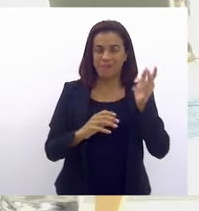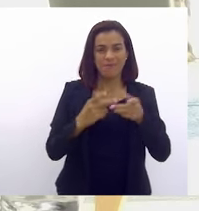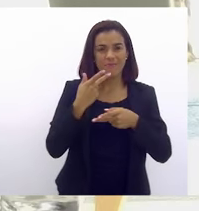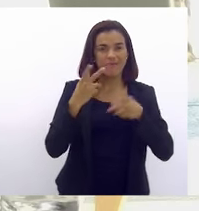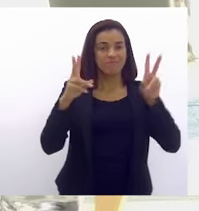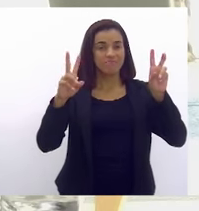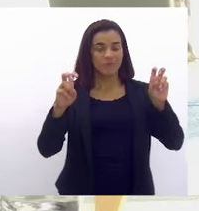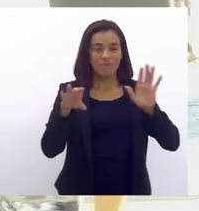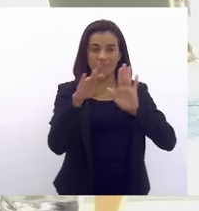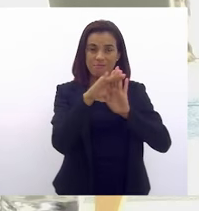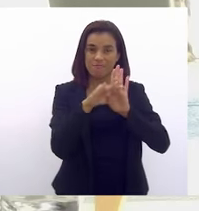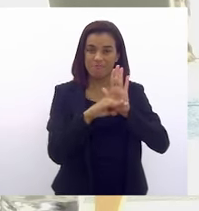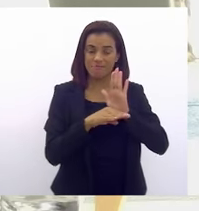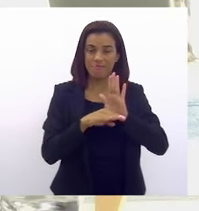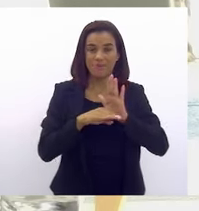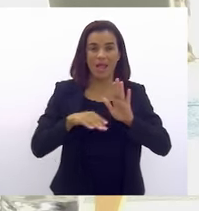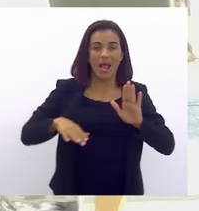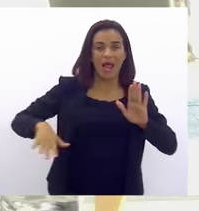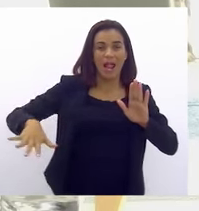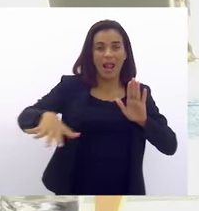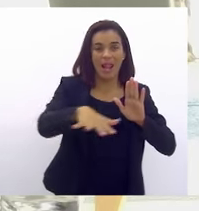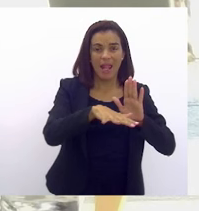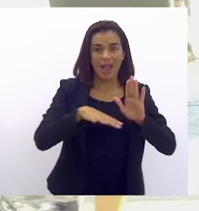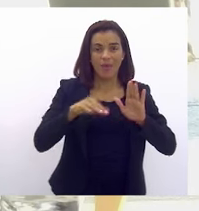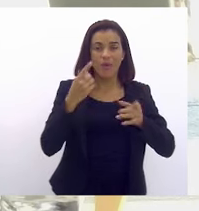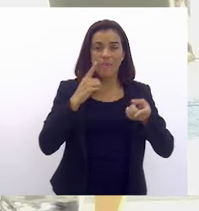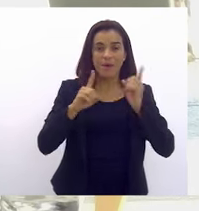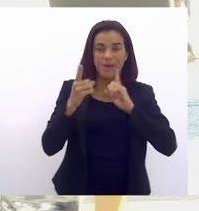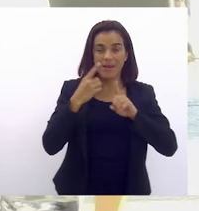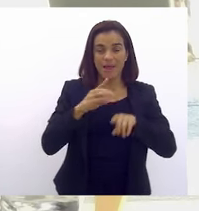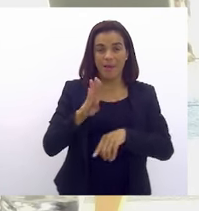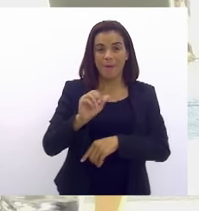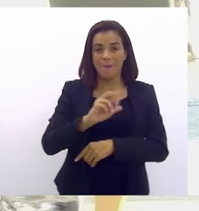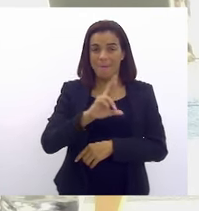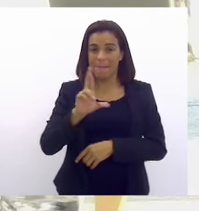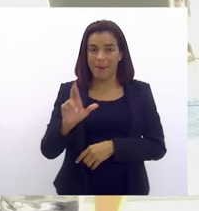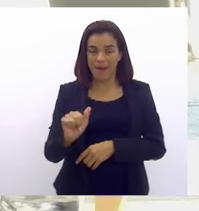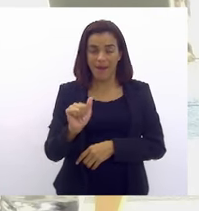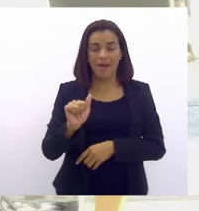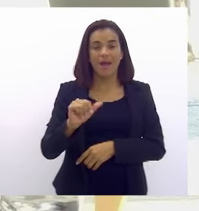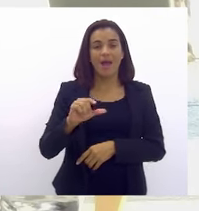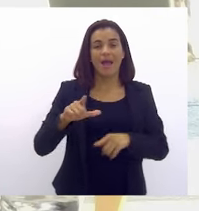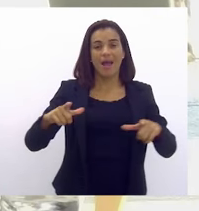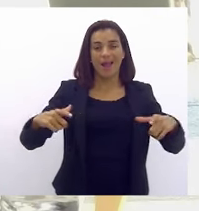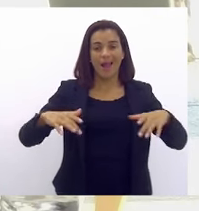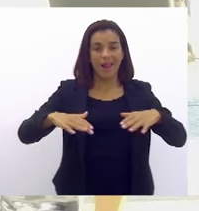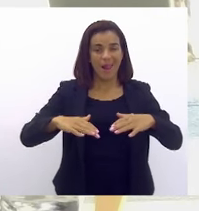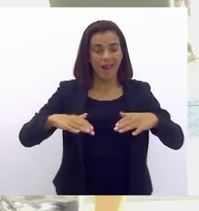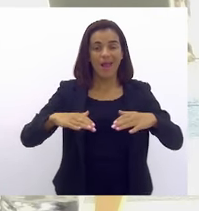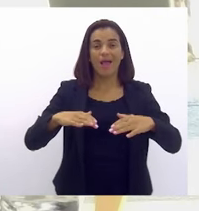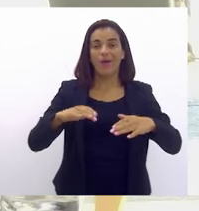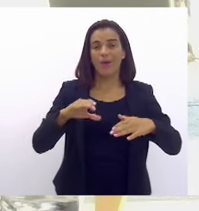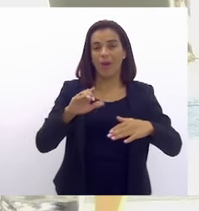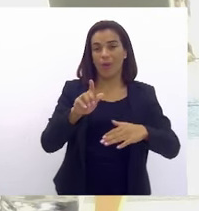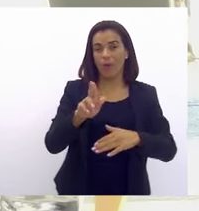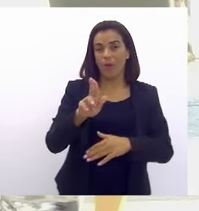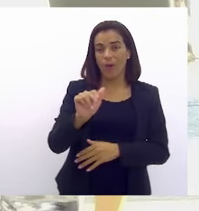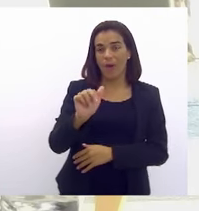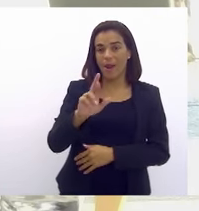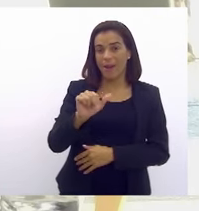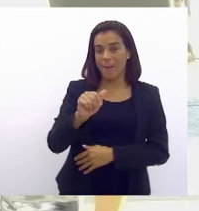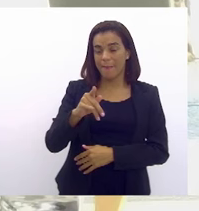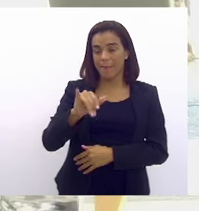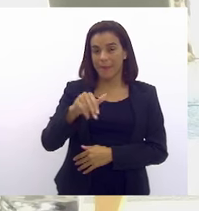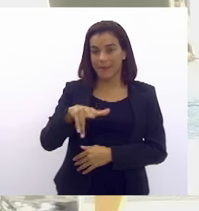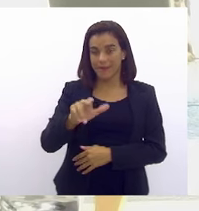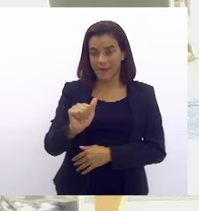da pauta Lagoas de Maricá, Barra, Lagoa do Padre, Lagoa de Guarapina e Brava, situação